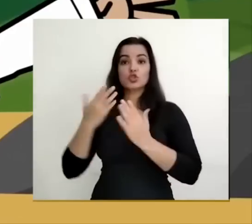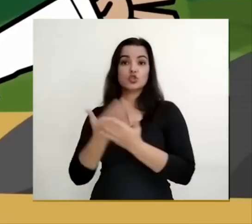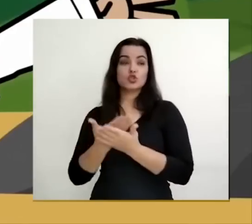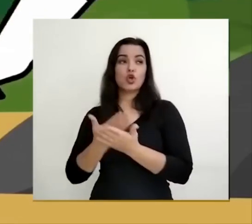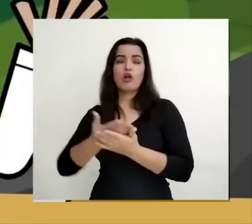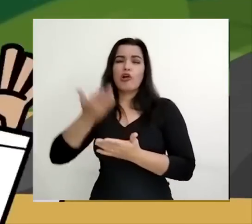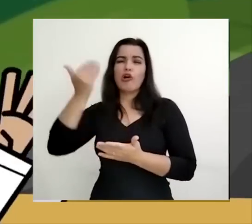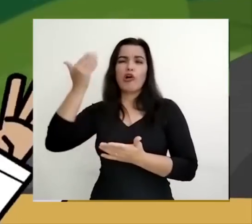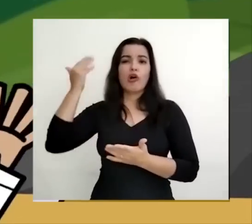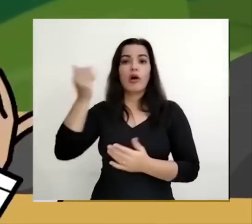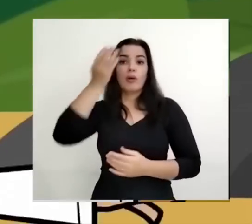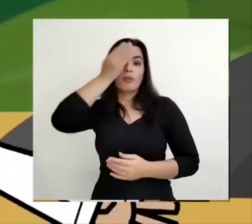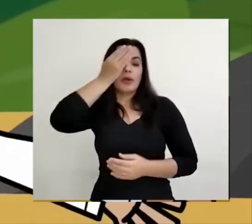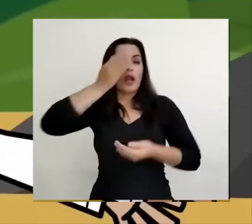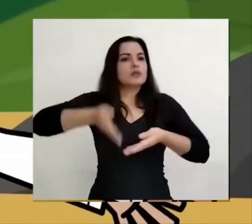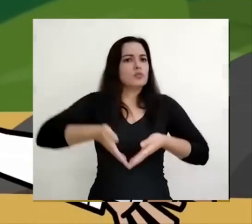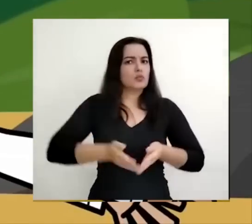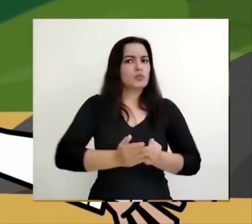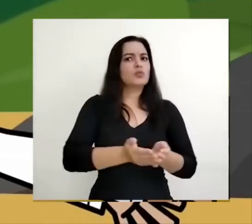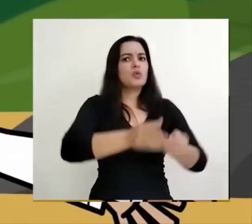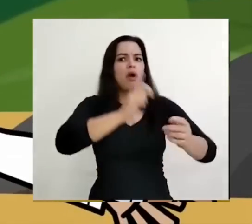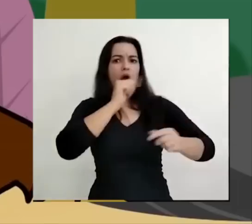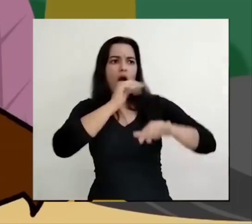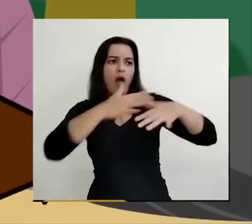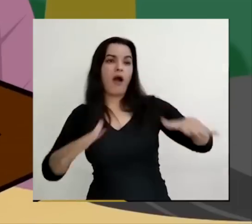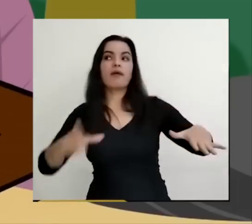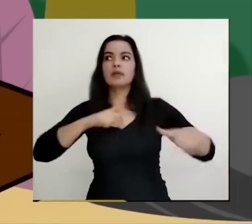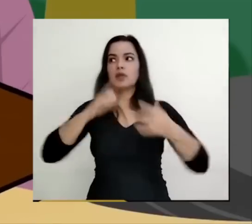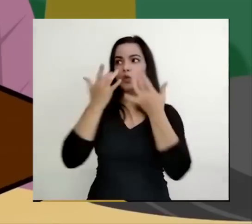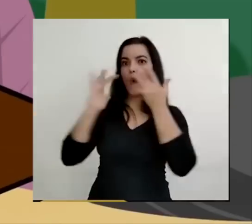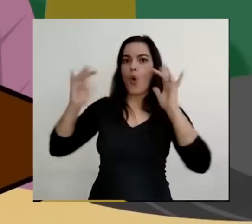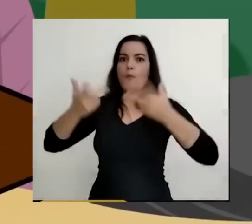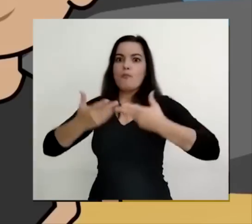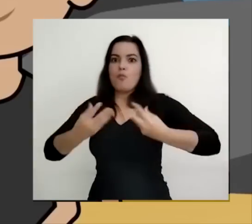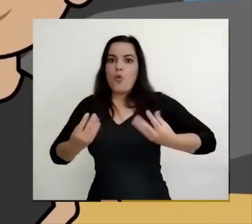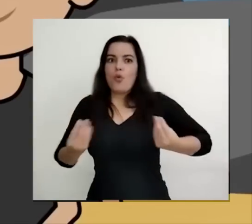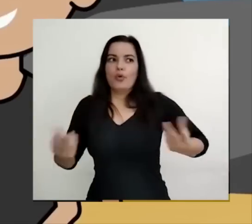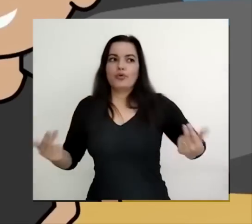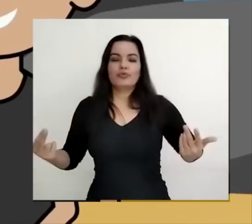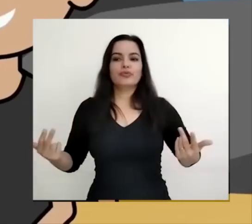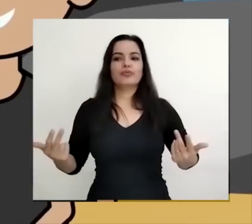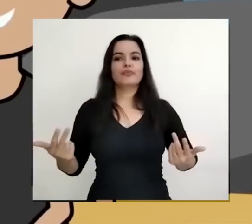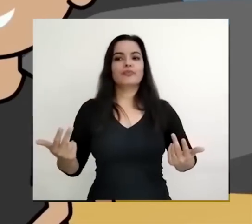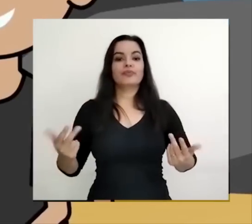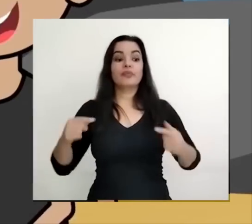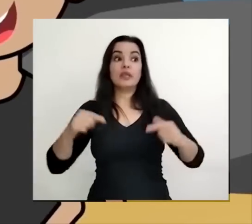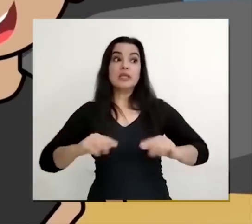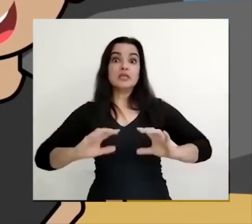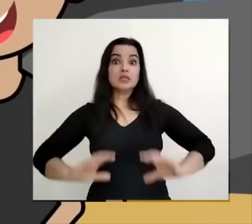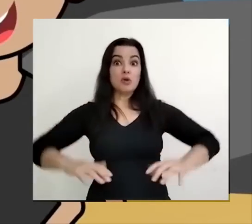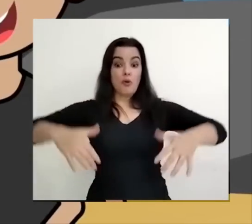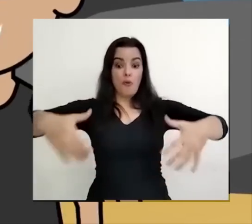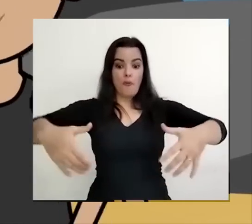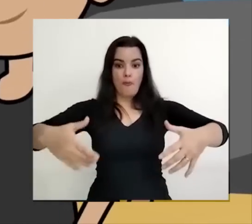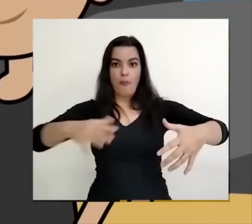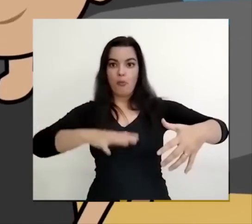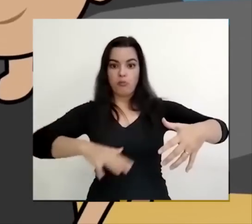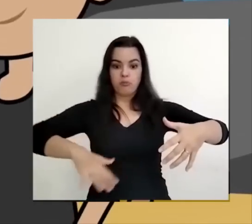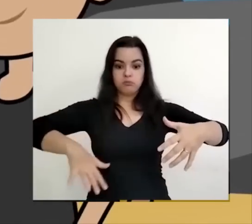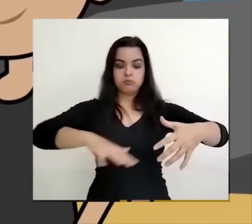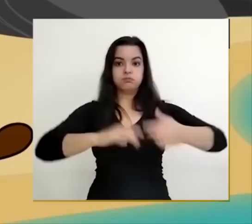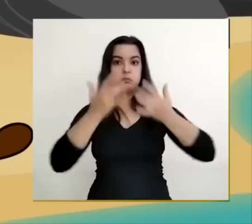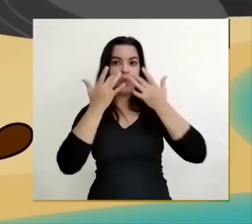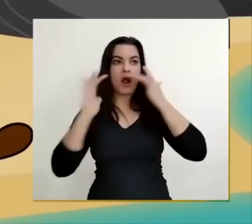navegavam pelos mares e tinham muitos tesouros, sabia? E esse baú só pode ter o tesouro do